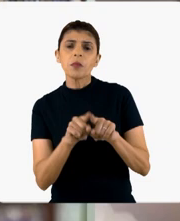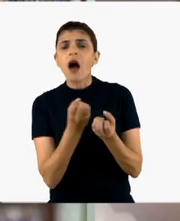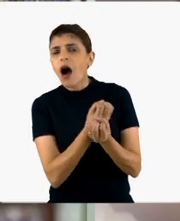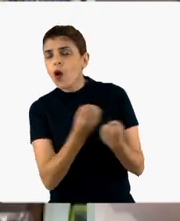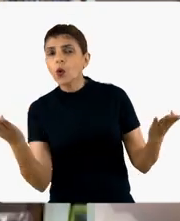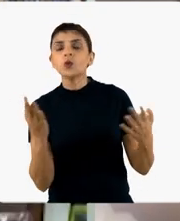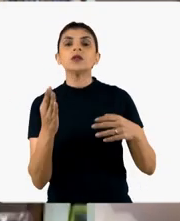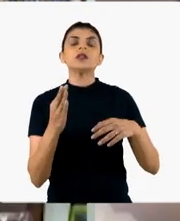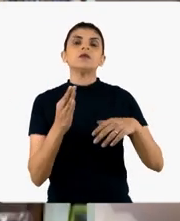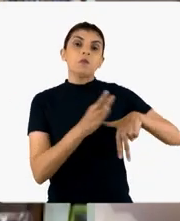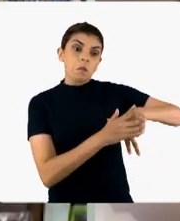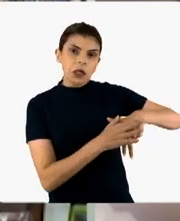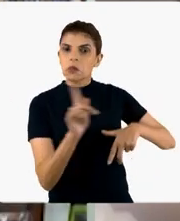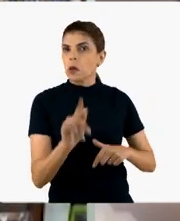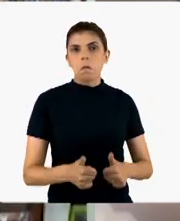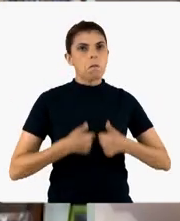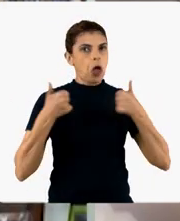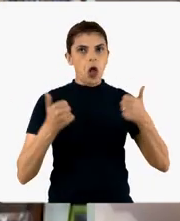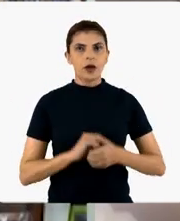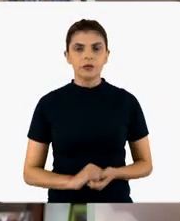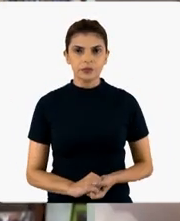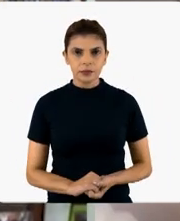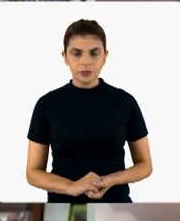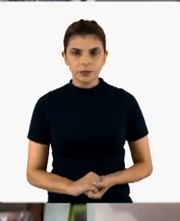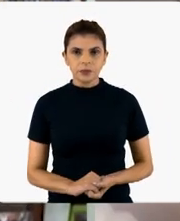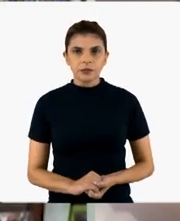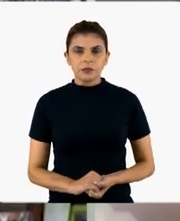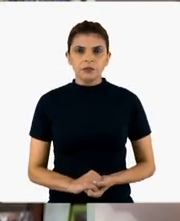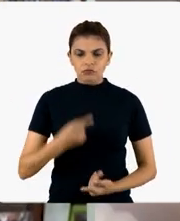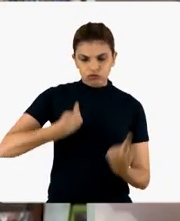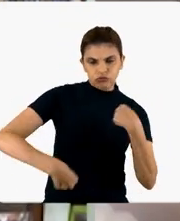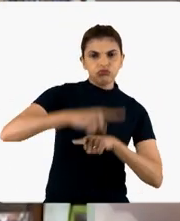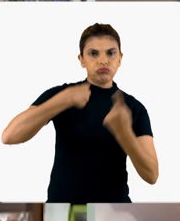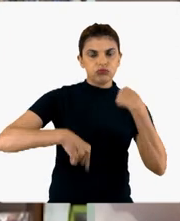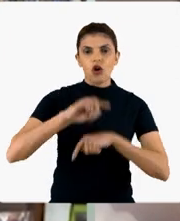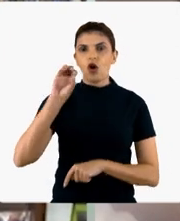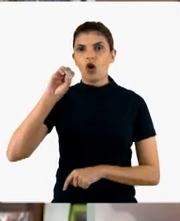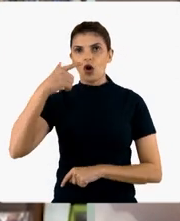tem visto, Arthur, alguns pacientes que vão para a prona e não melhora a troca gasosa.